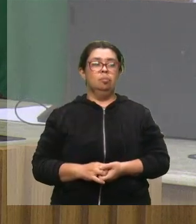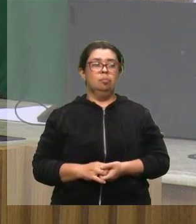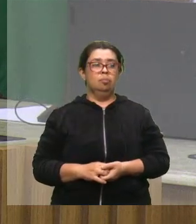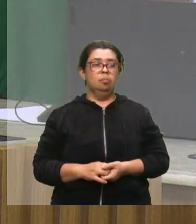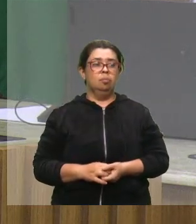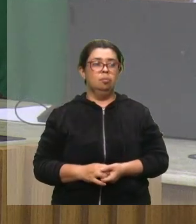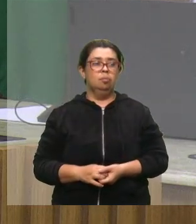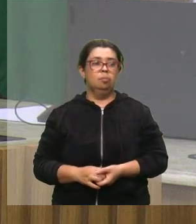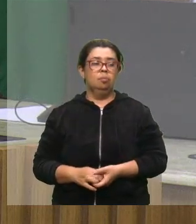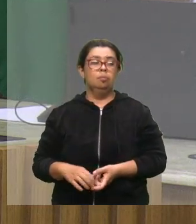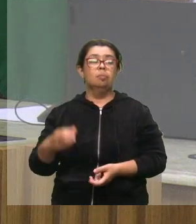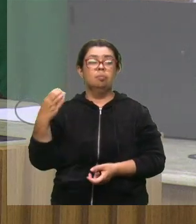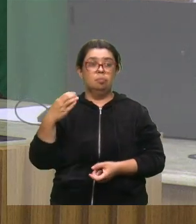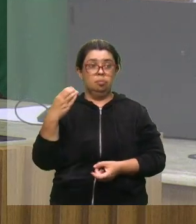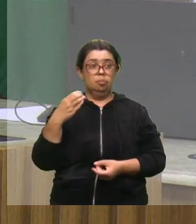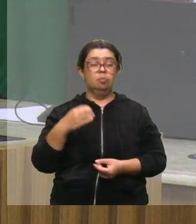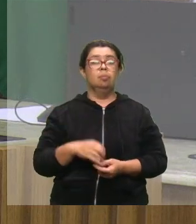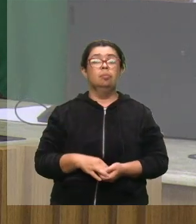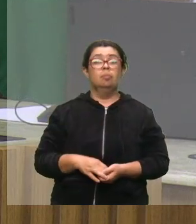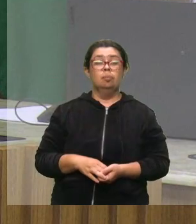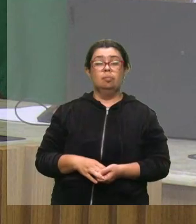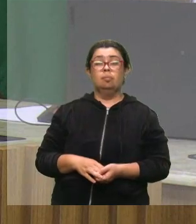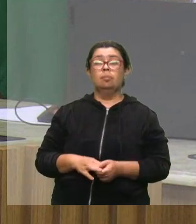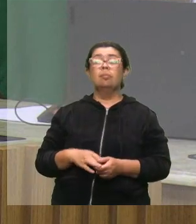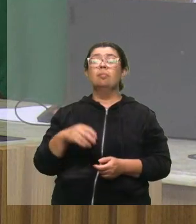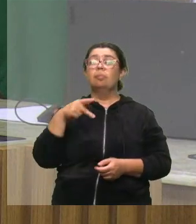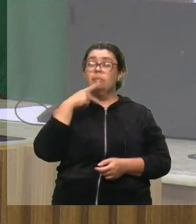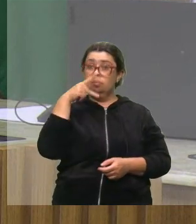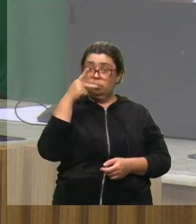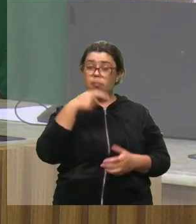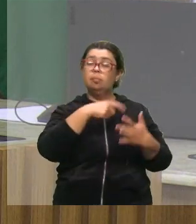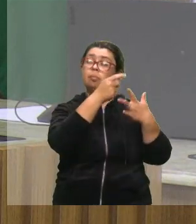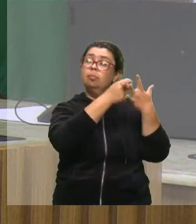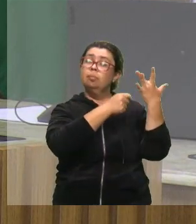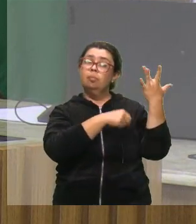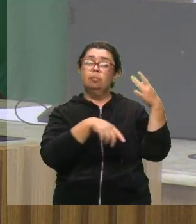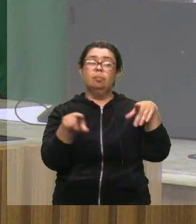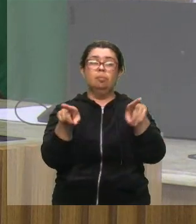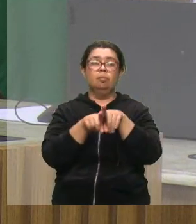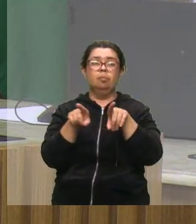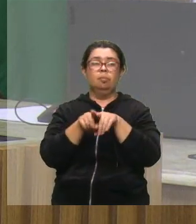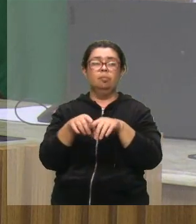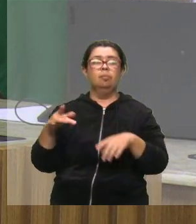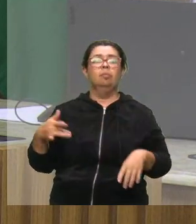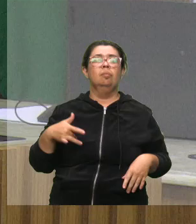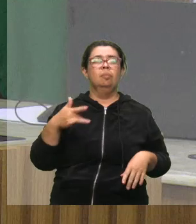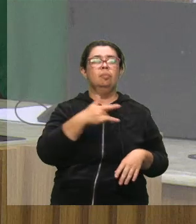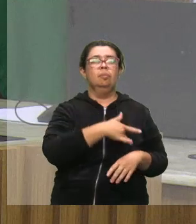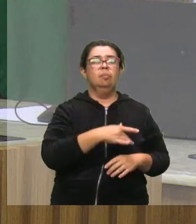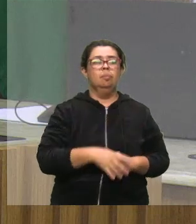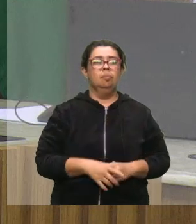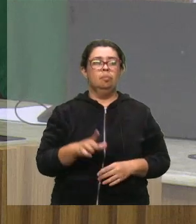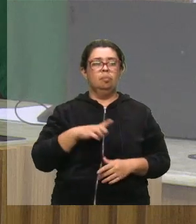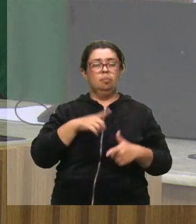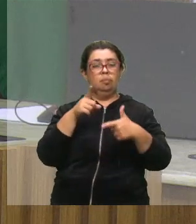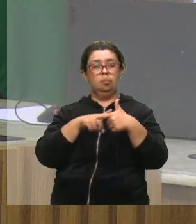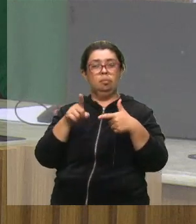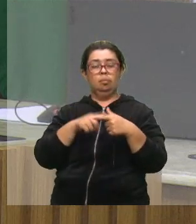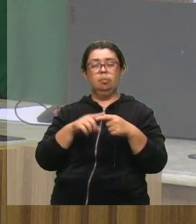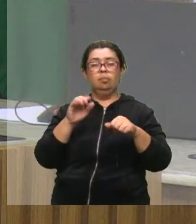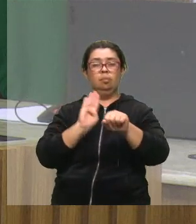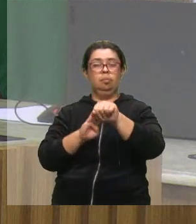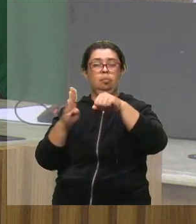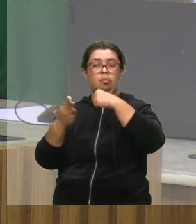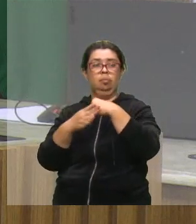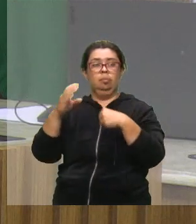Então, queremos que isso seja apontado no orçamento. Da mesma maneira, na área da saúde, nós temos um problema na Vila Operária,